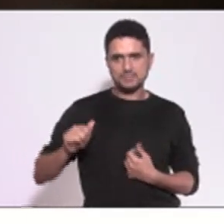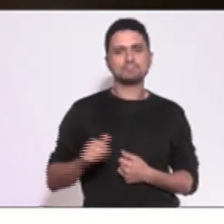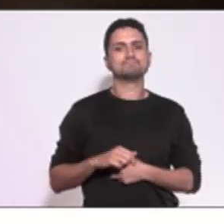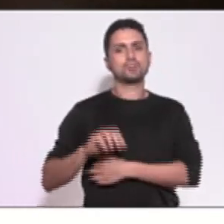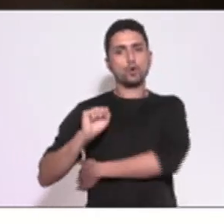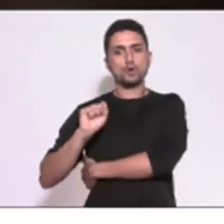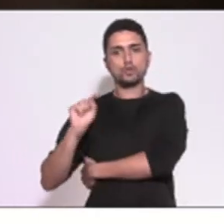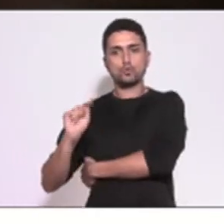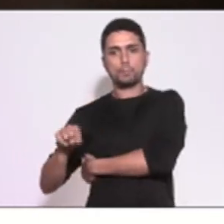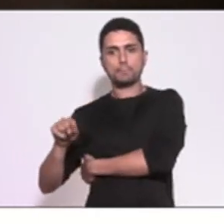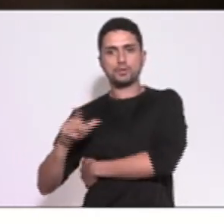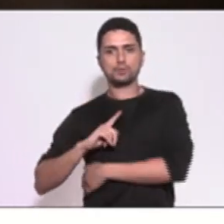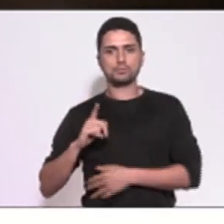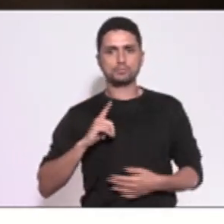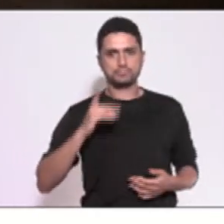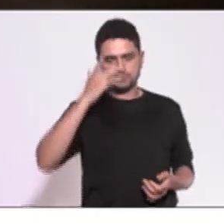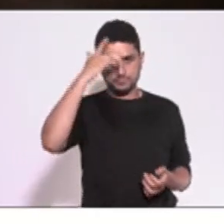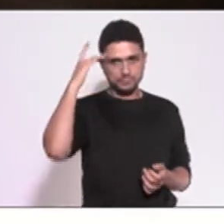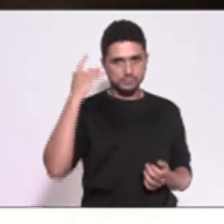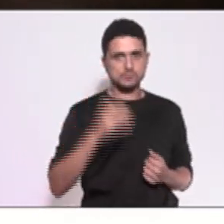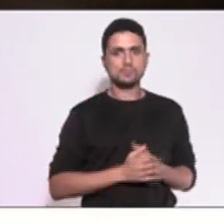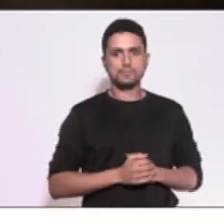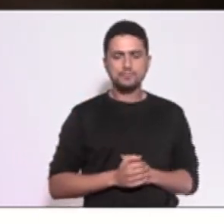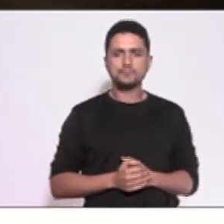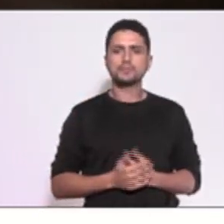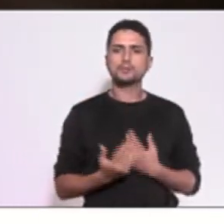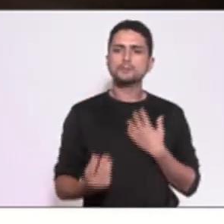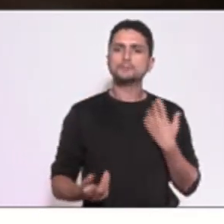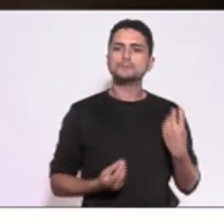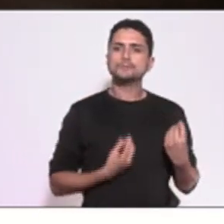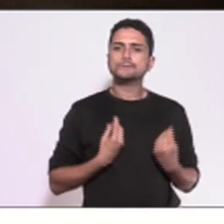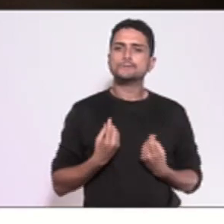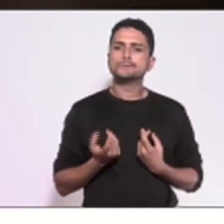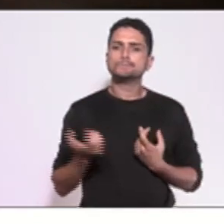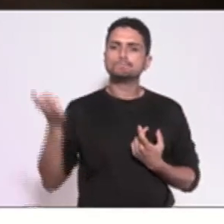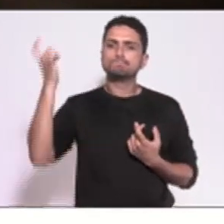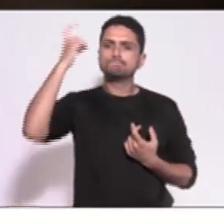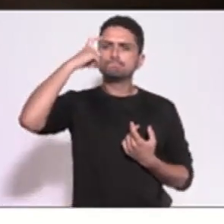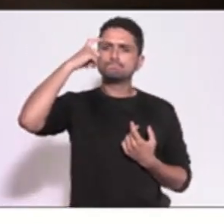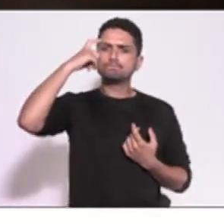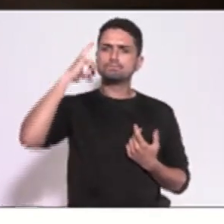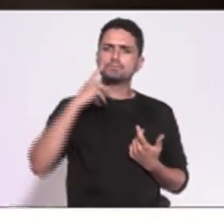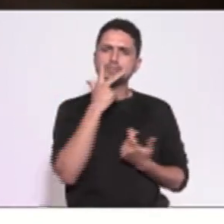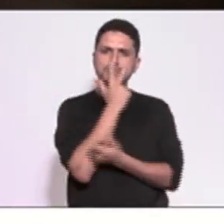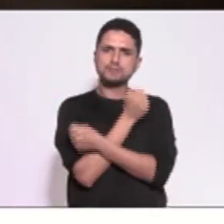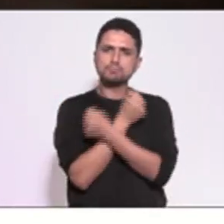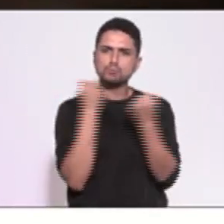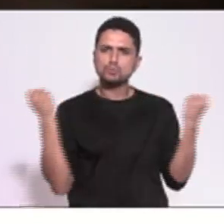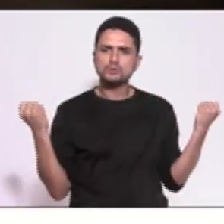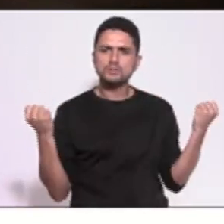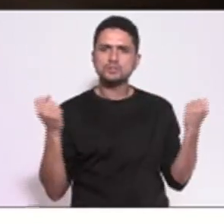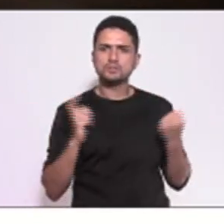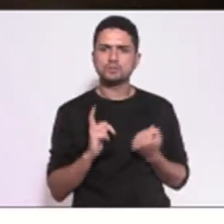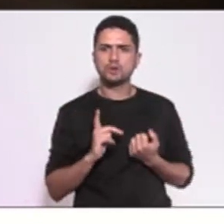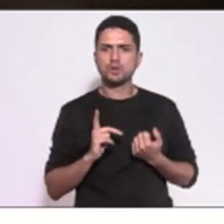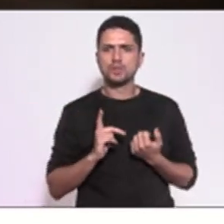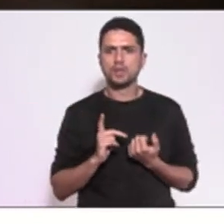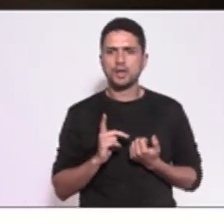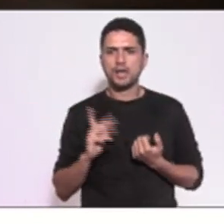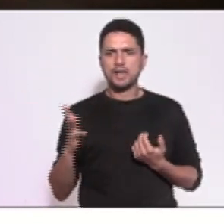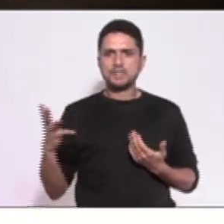colonos ali. E a noção clara para nós da impossibilidade de tirar aqueles colonos